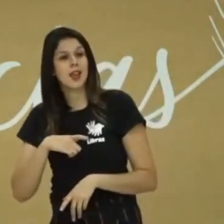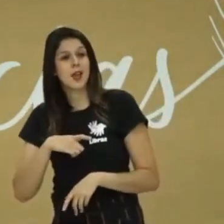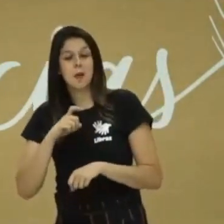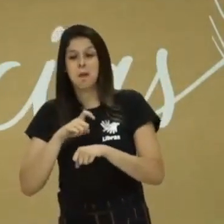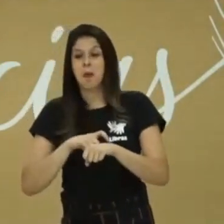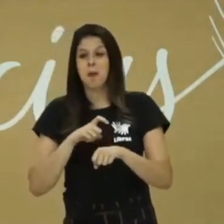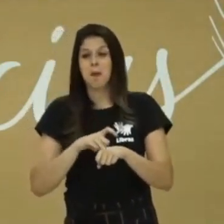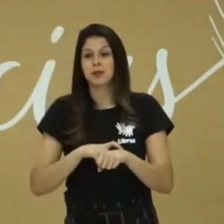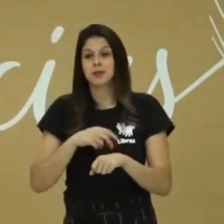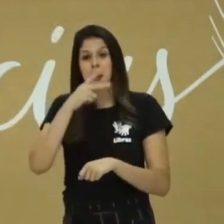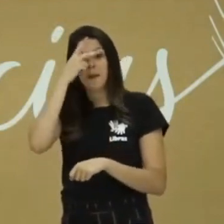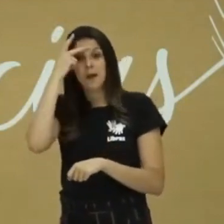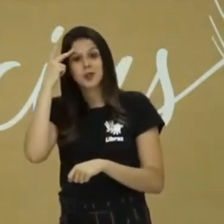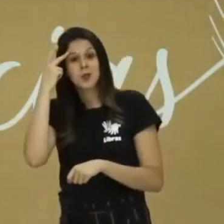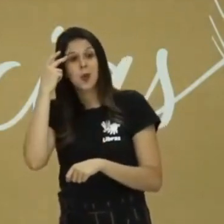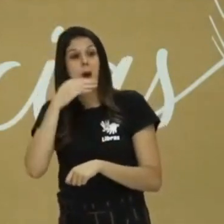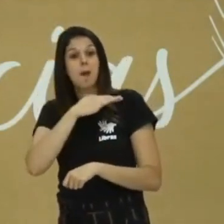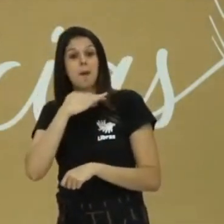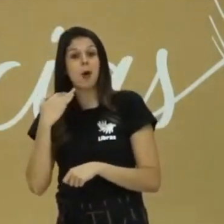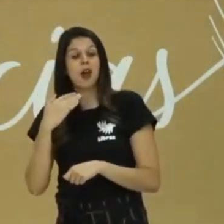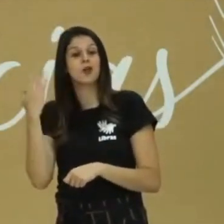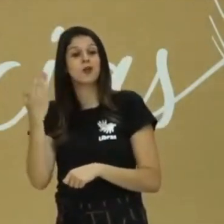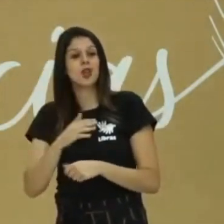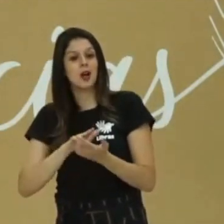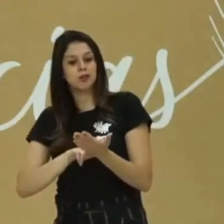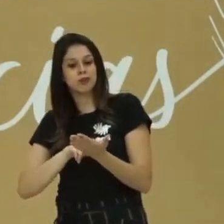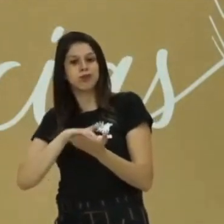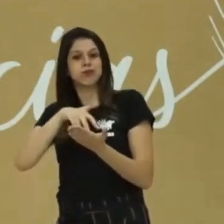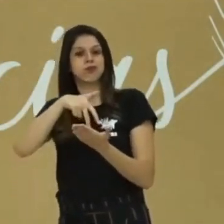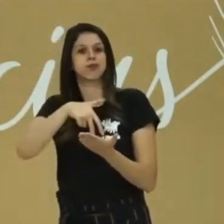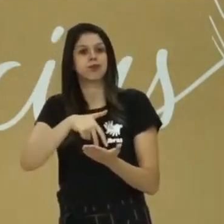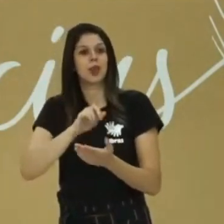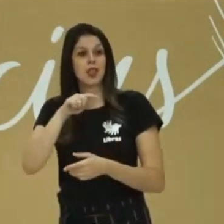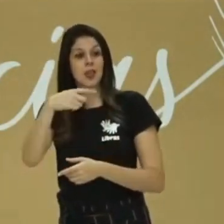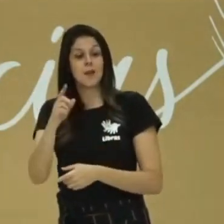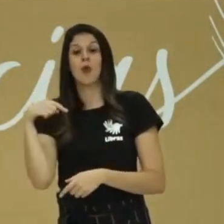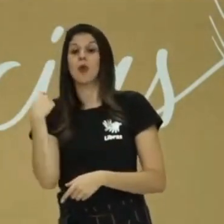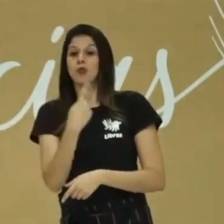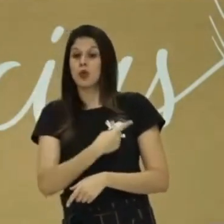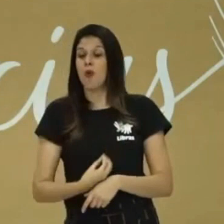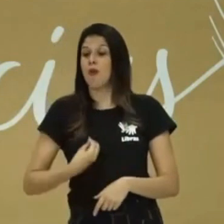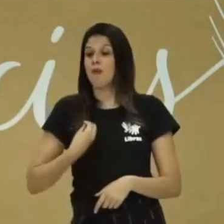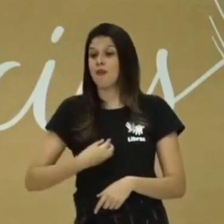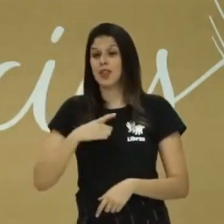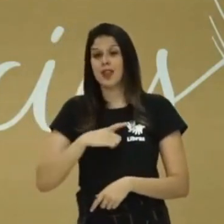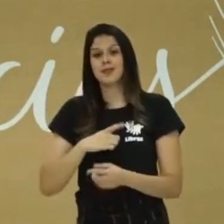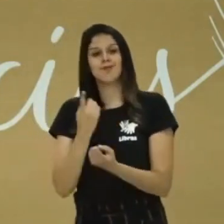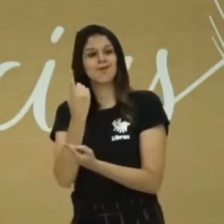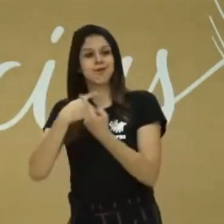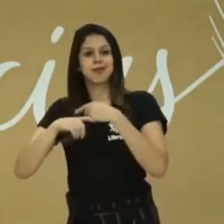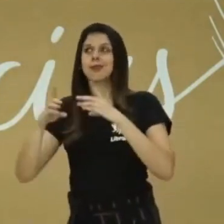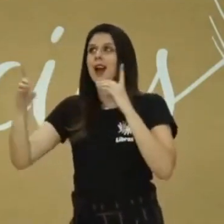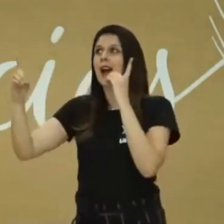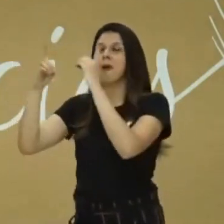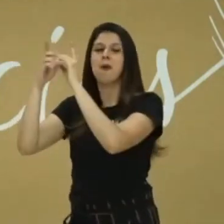mortos em Cristo ressuscitarão primeiro depois nós os vivos seremos transformados e encontraremos